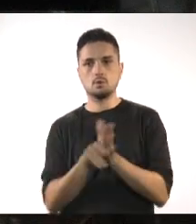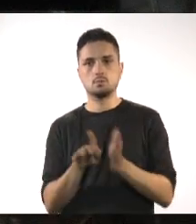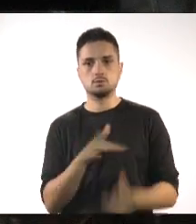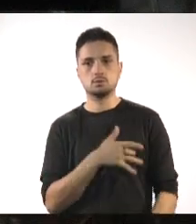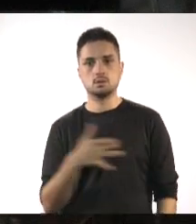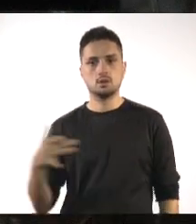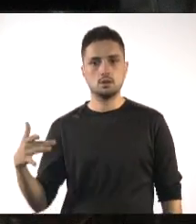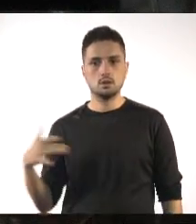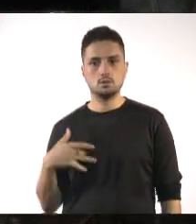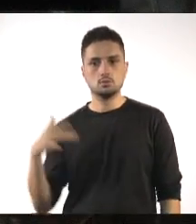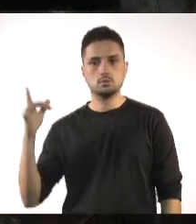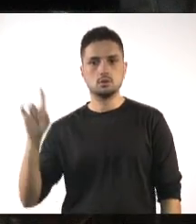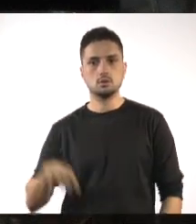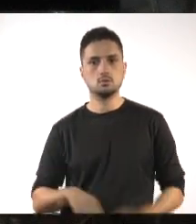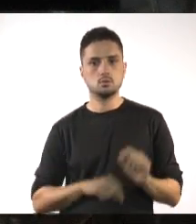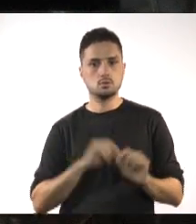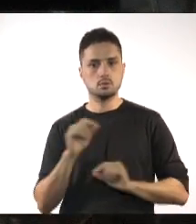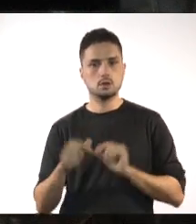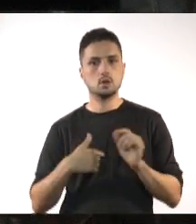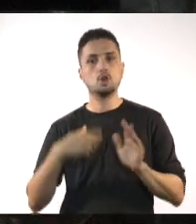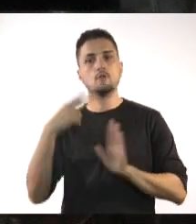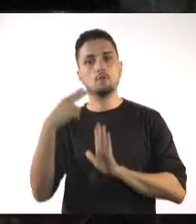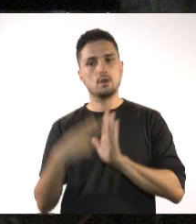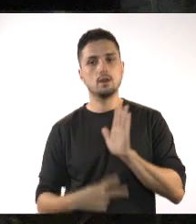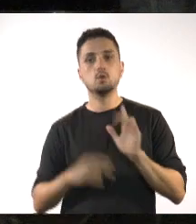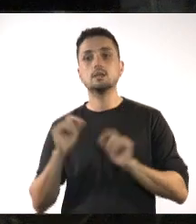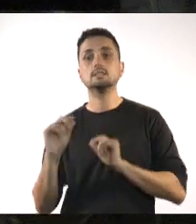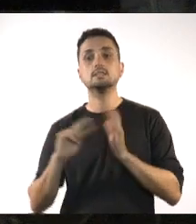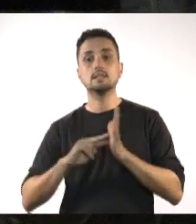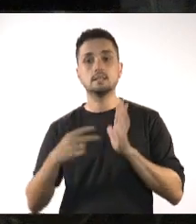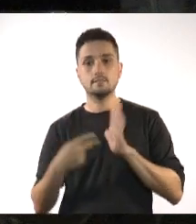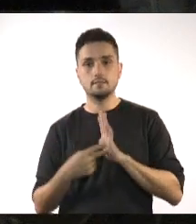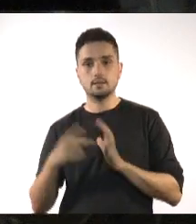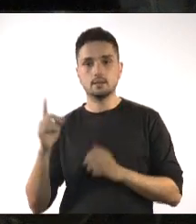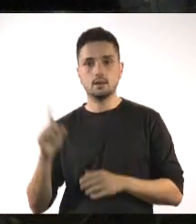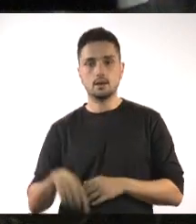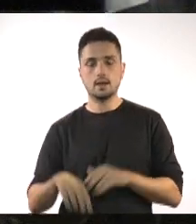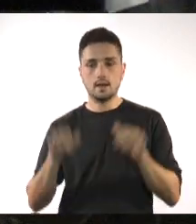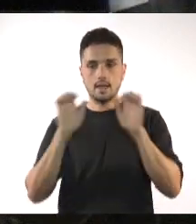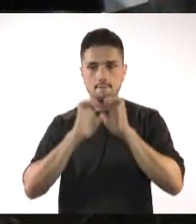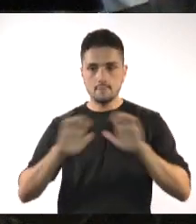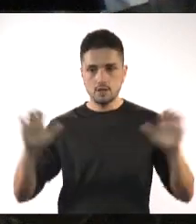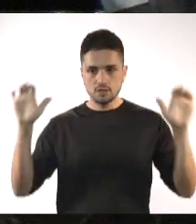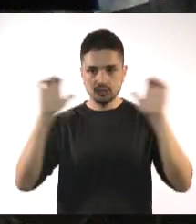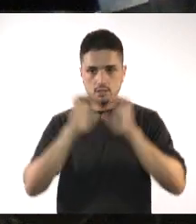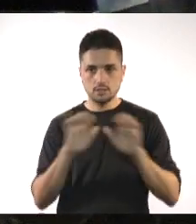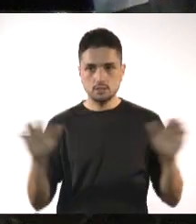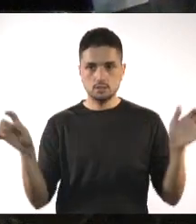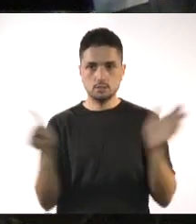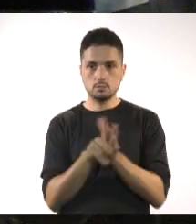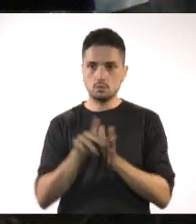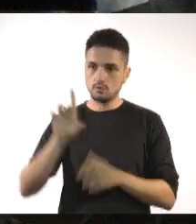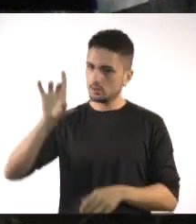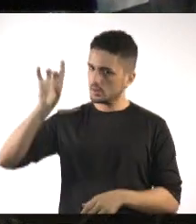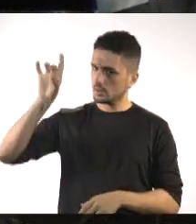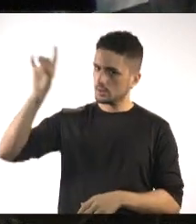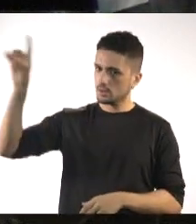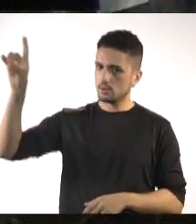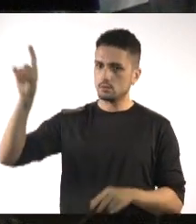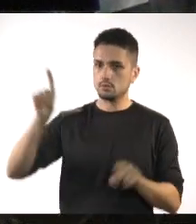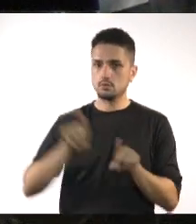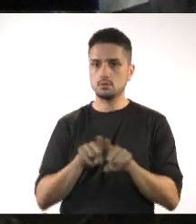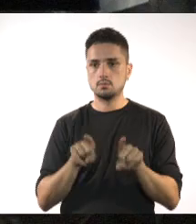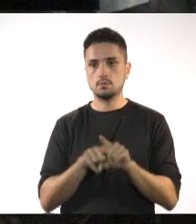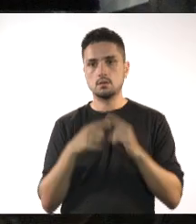nada, eu vou ler para você o que é a Pastoral da Saúde. É uma ação evangelizadora de todo o povo de Deus, comprometida em